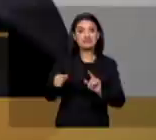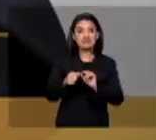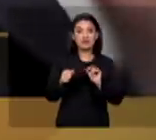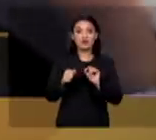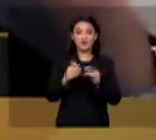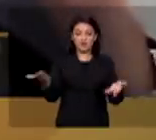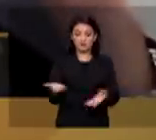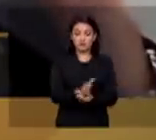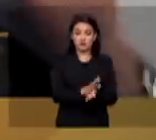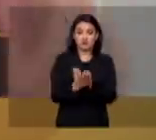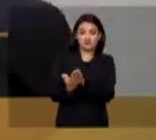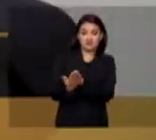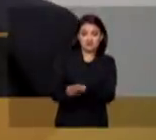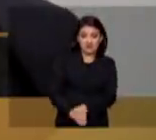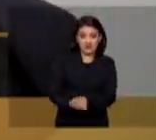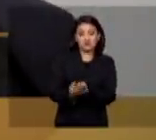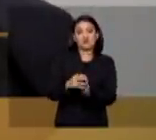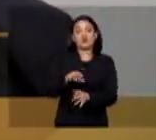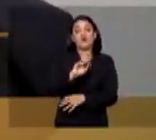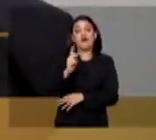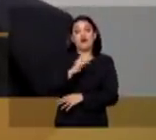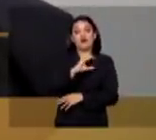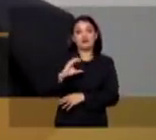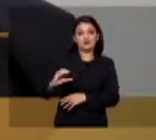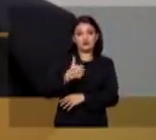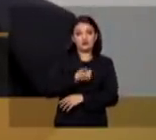dos embargos de declaração no habeas corpus